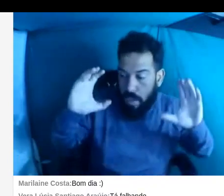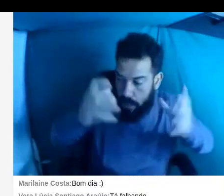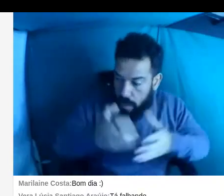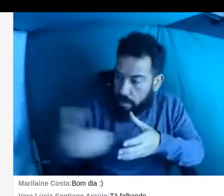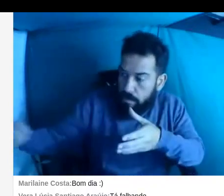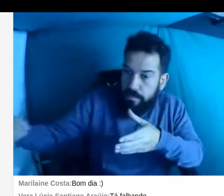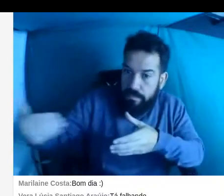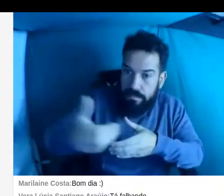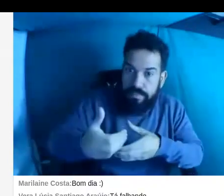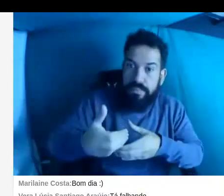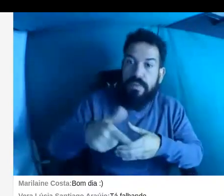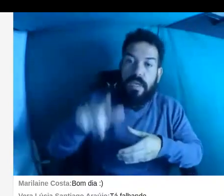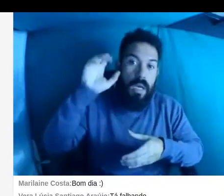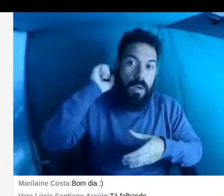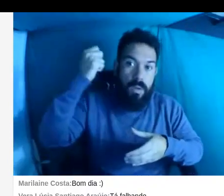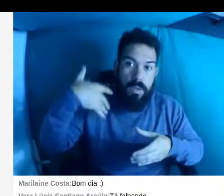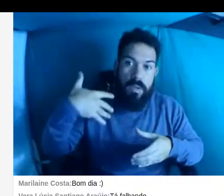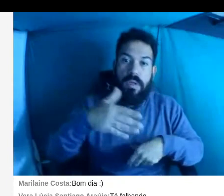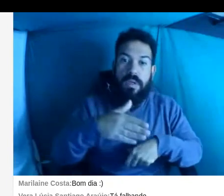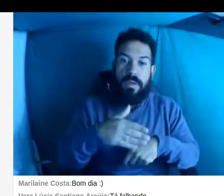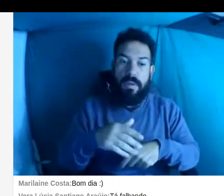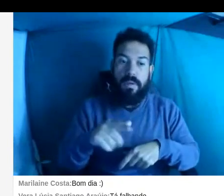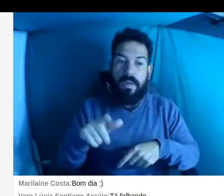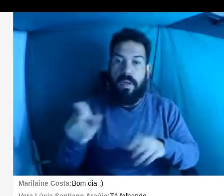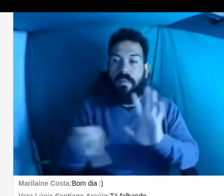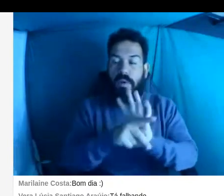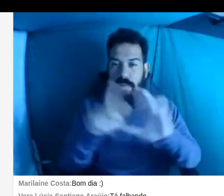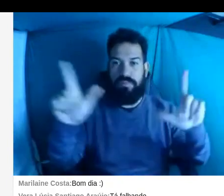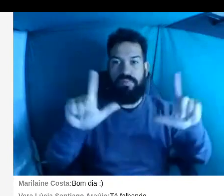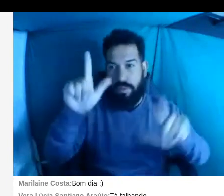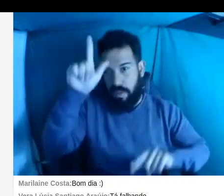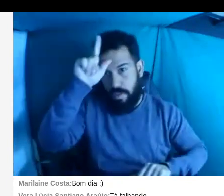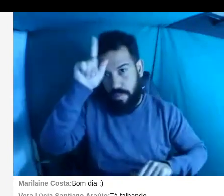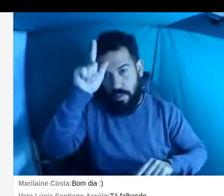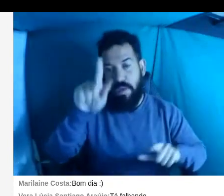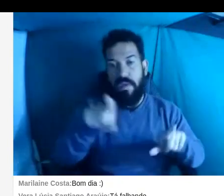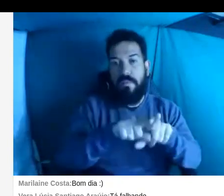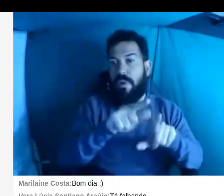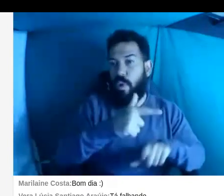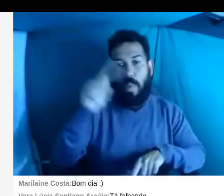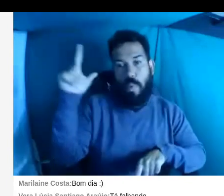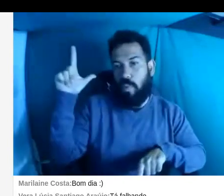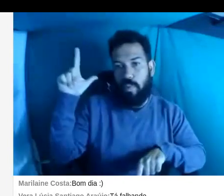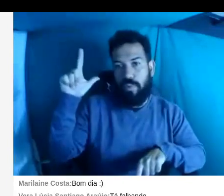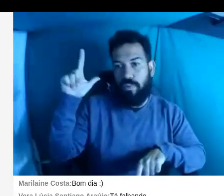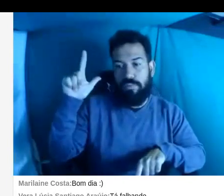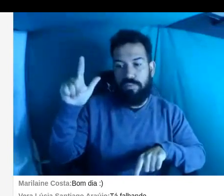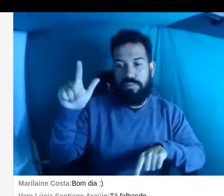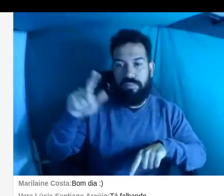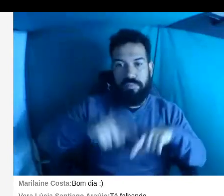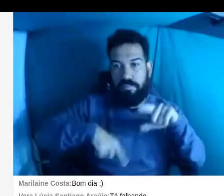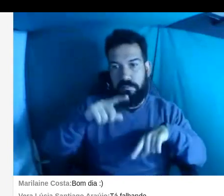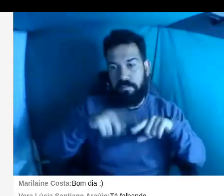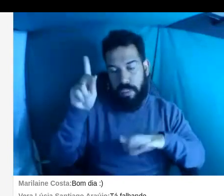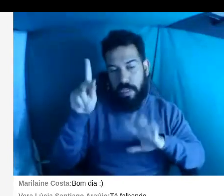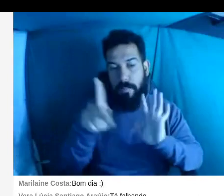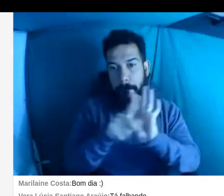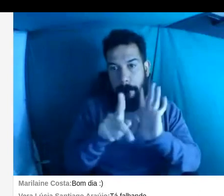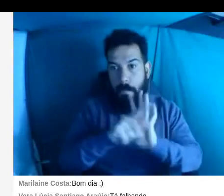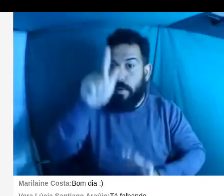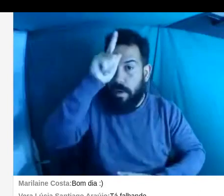de audiodescritores para televisão alemã e para outros produtos lá na Alemanha, porque, para